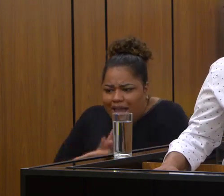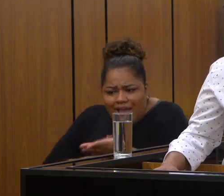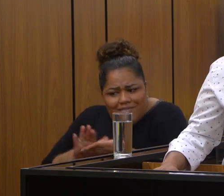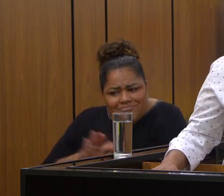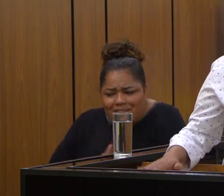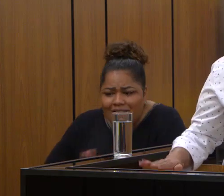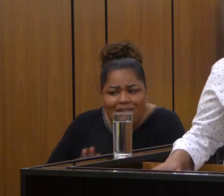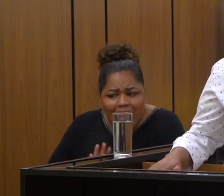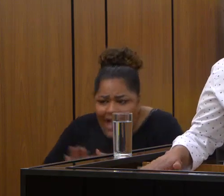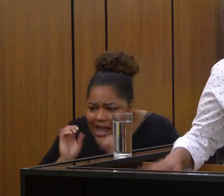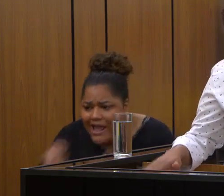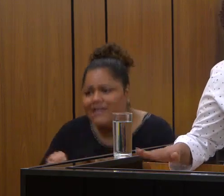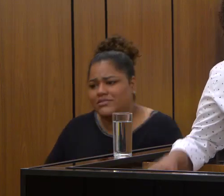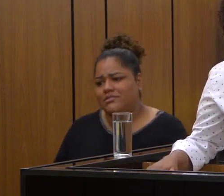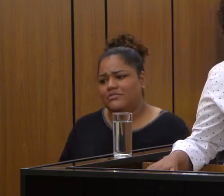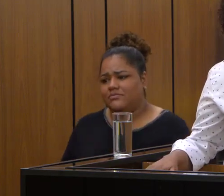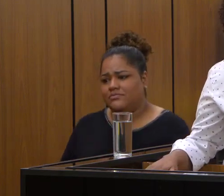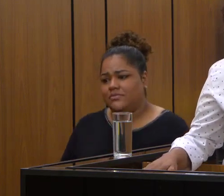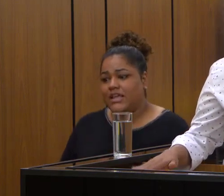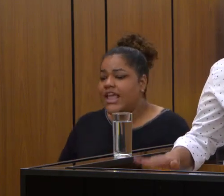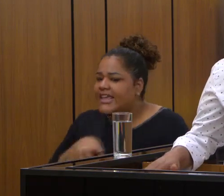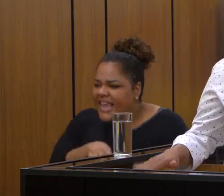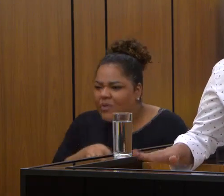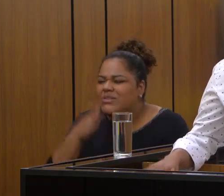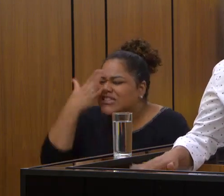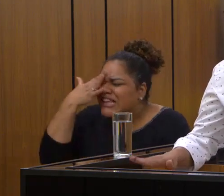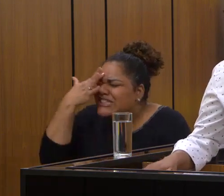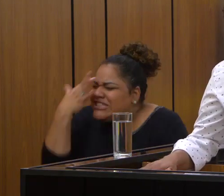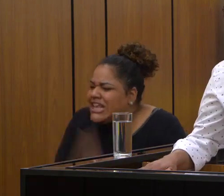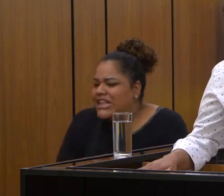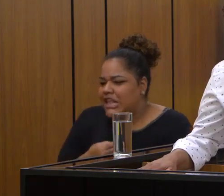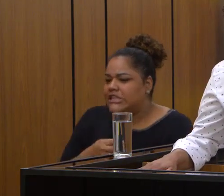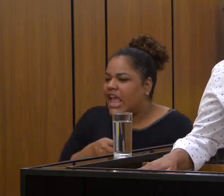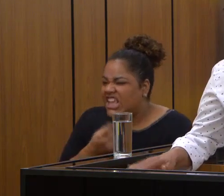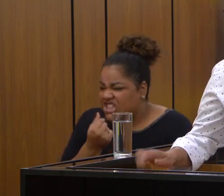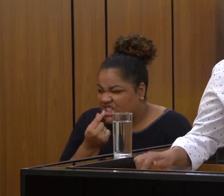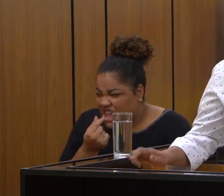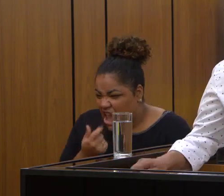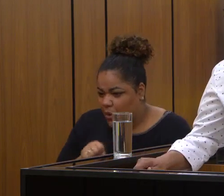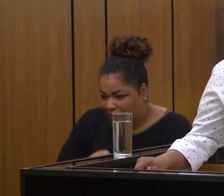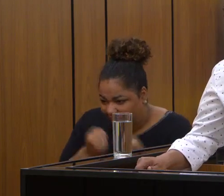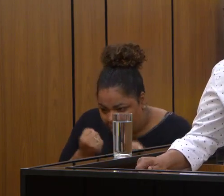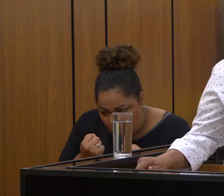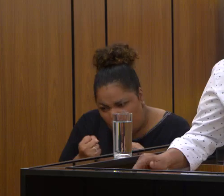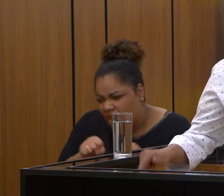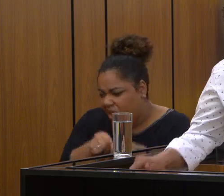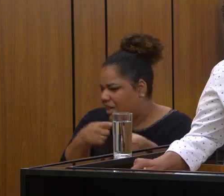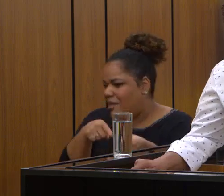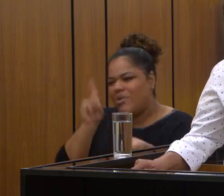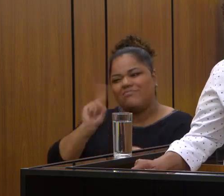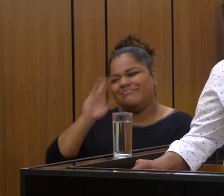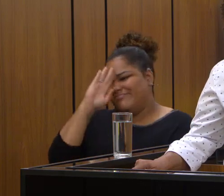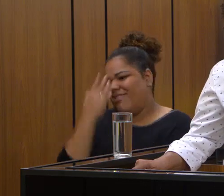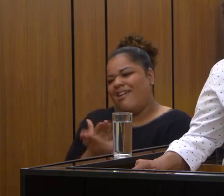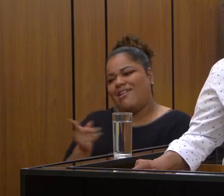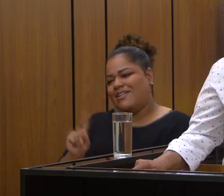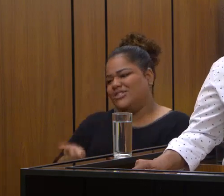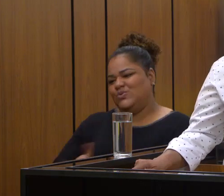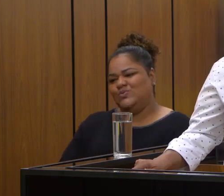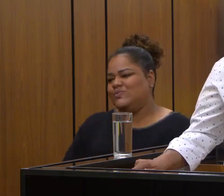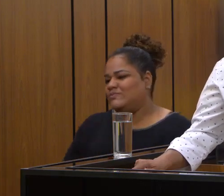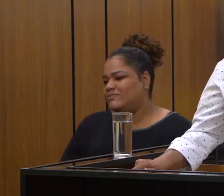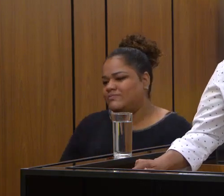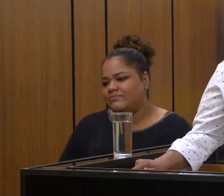tenho certeza que não foi falência não foi falência não foi não foi falência